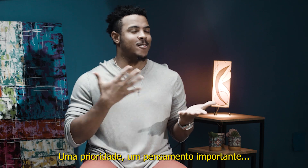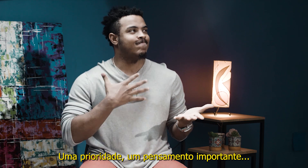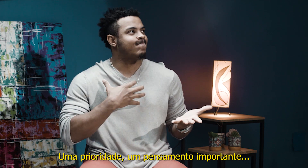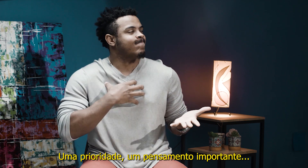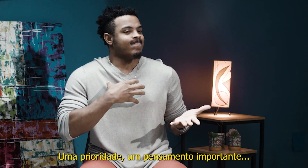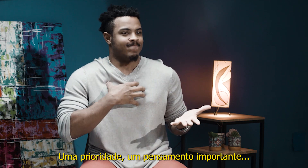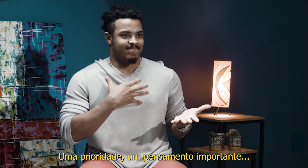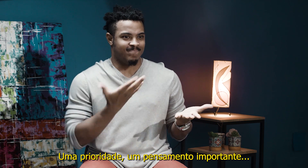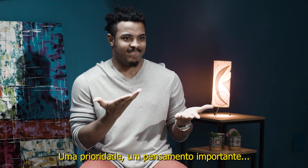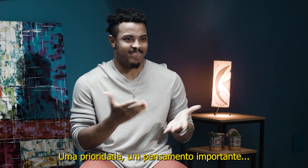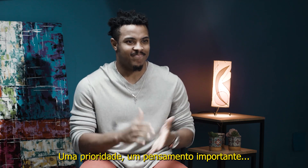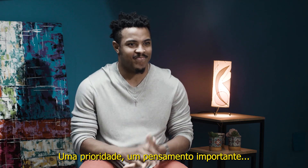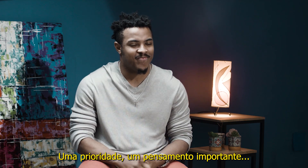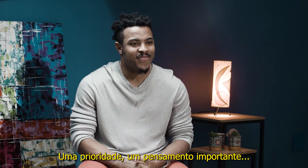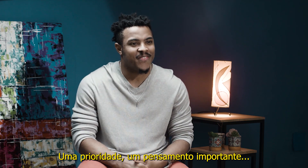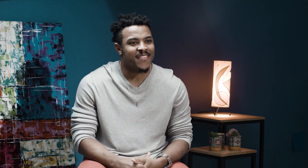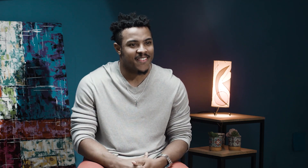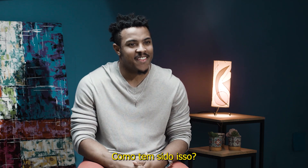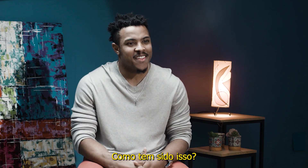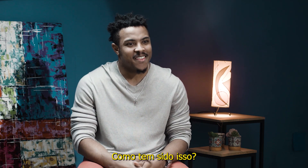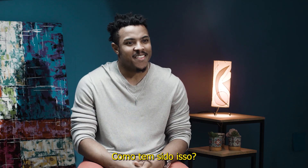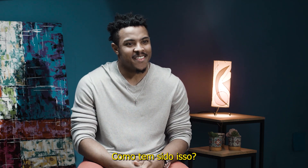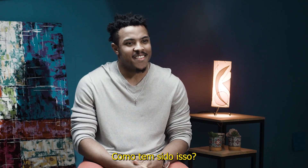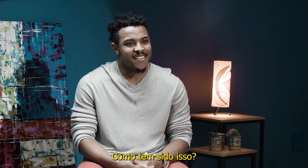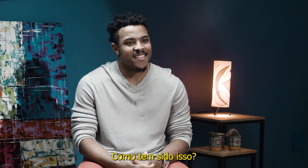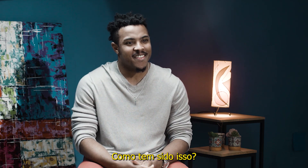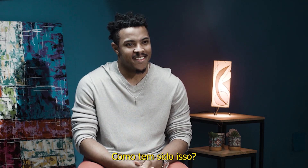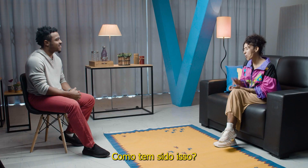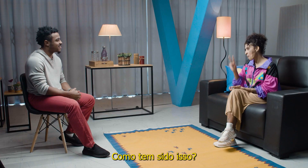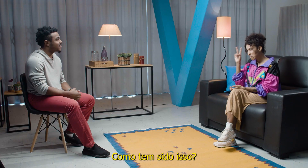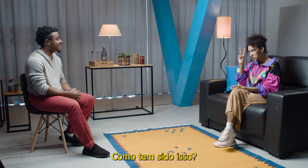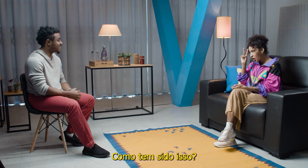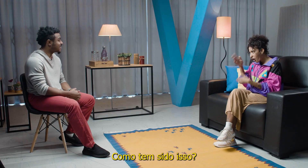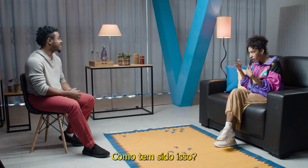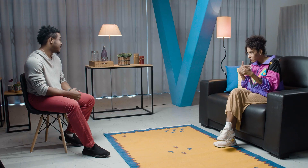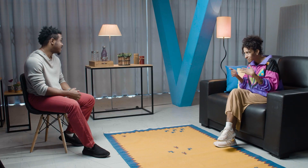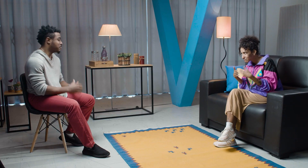uma prioridade, um pensamento importante. Como que tem sido isso?